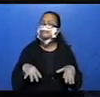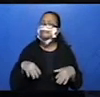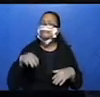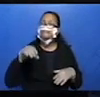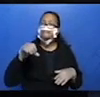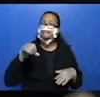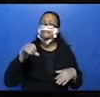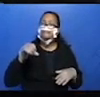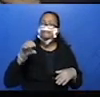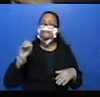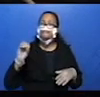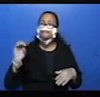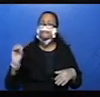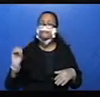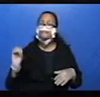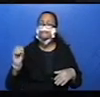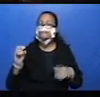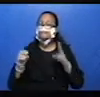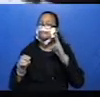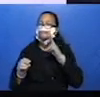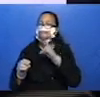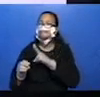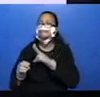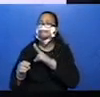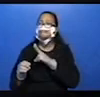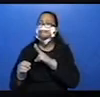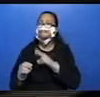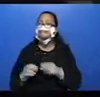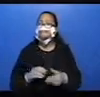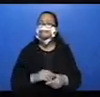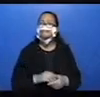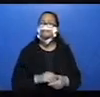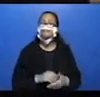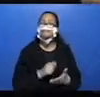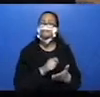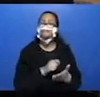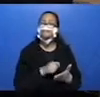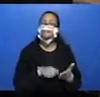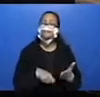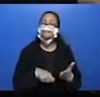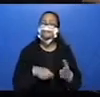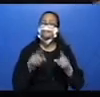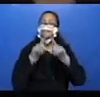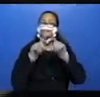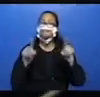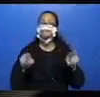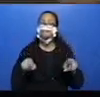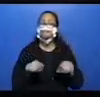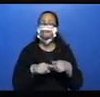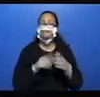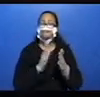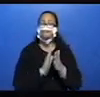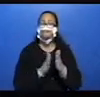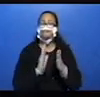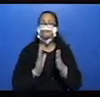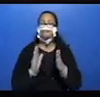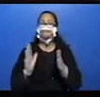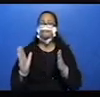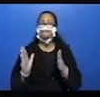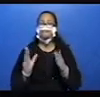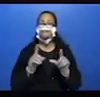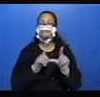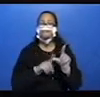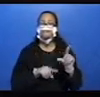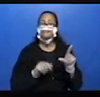Olhe no modelo e faça o resto. Coloquem o resultado no quadro de ordens. Letra